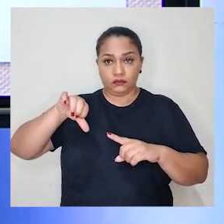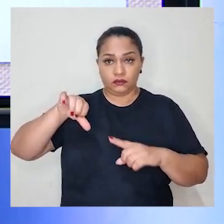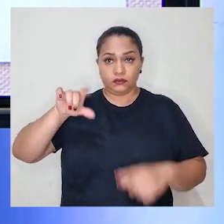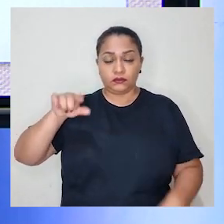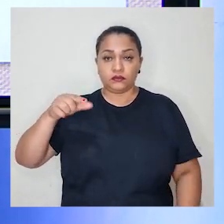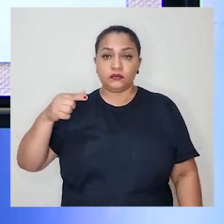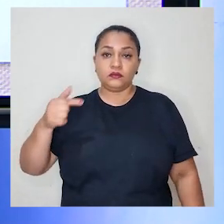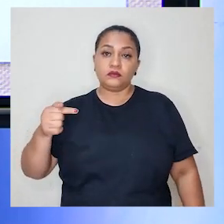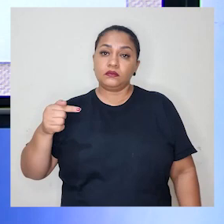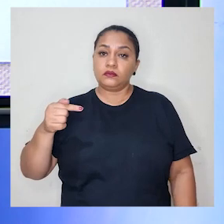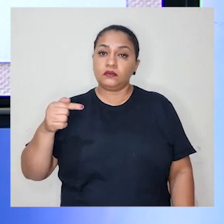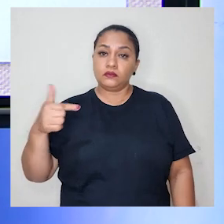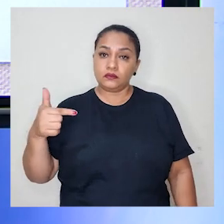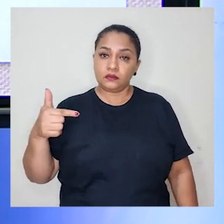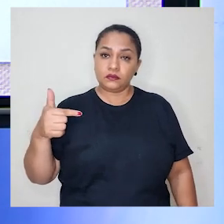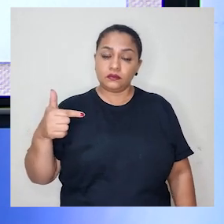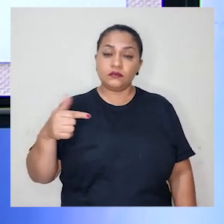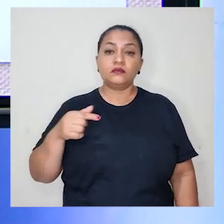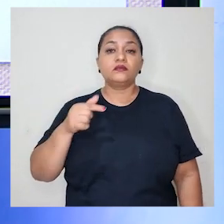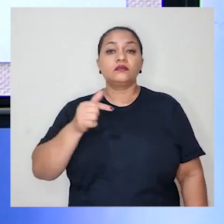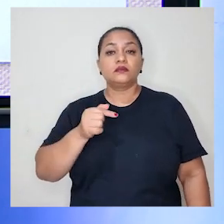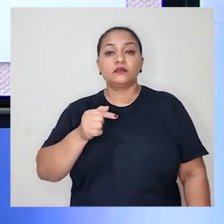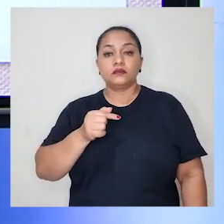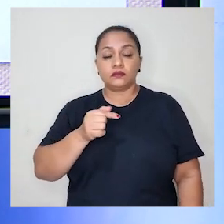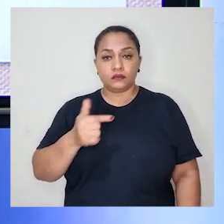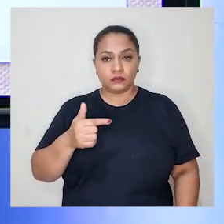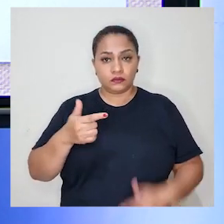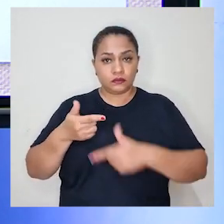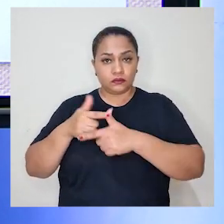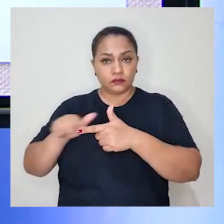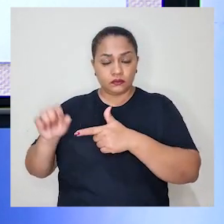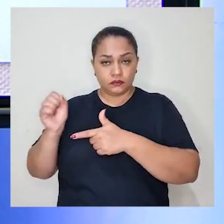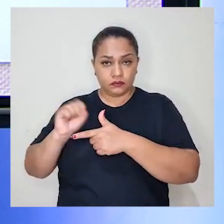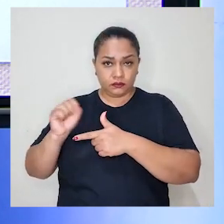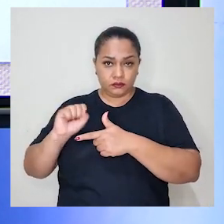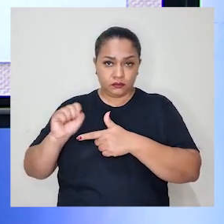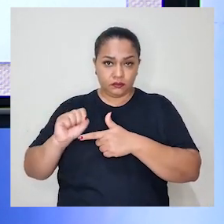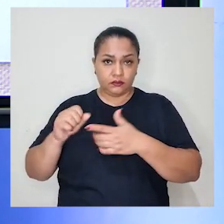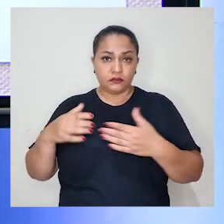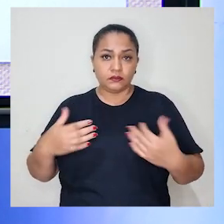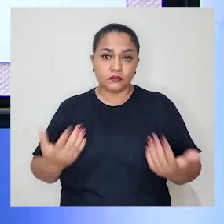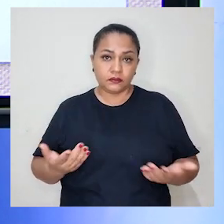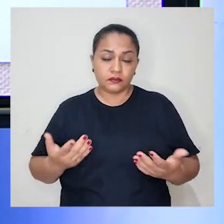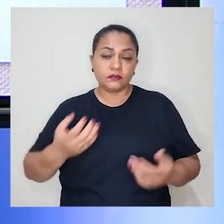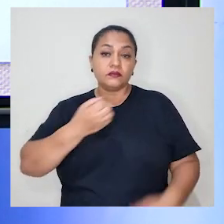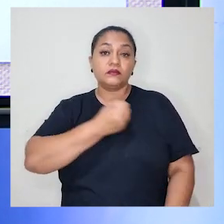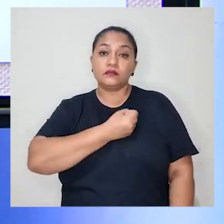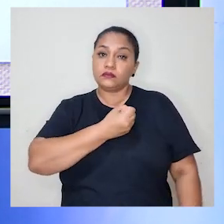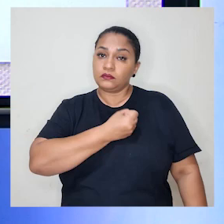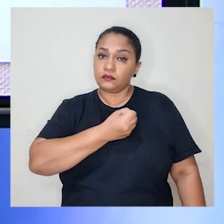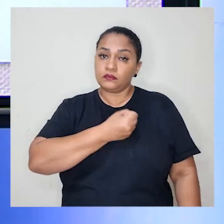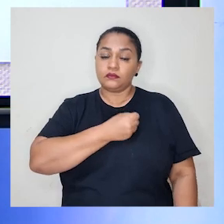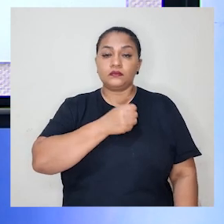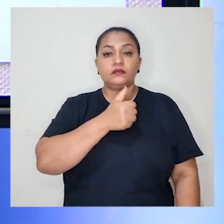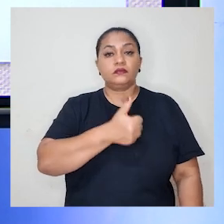dá 72. Então, 72 divide por 8. Logo, o